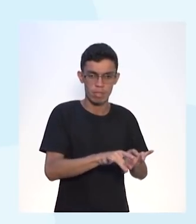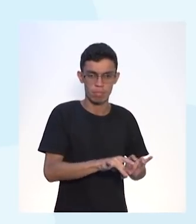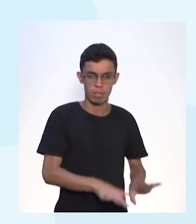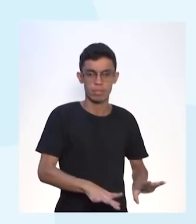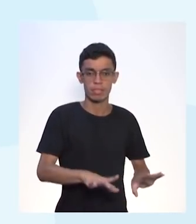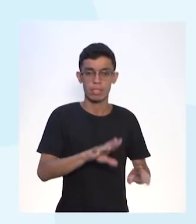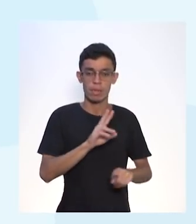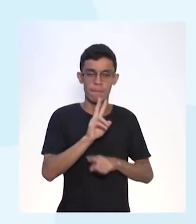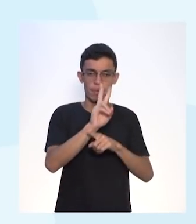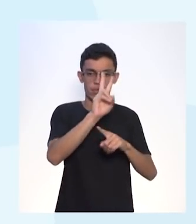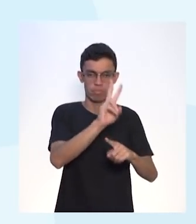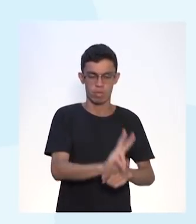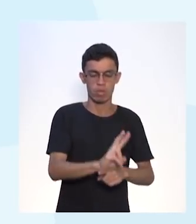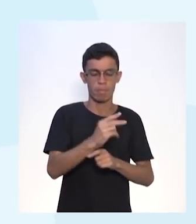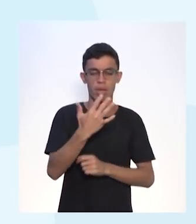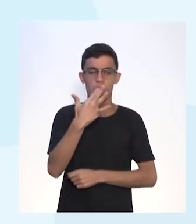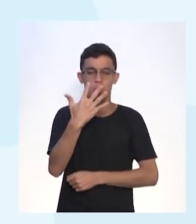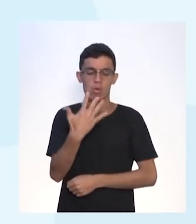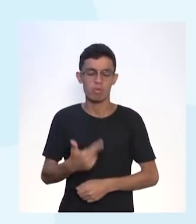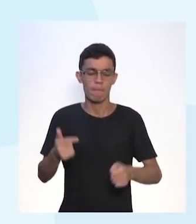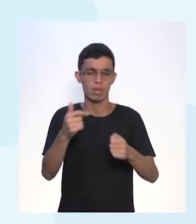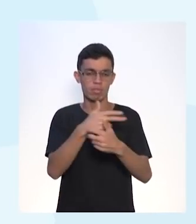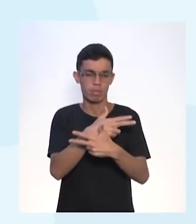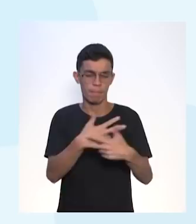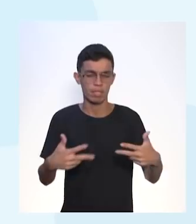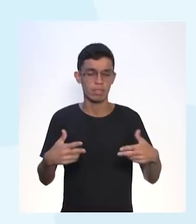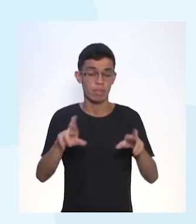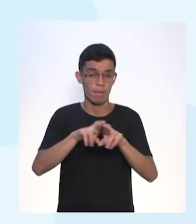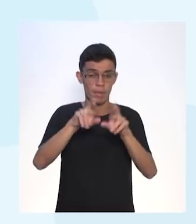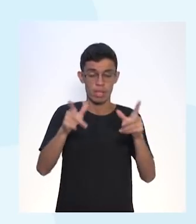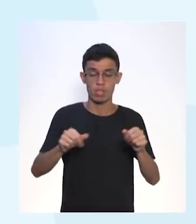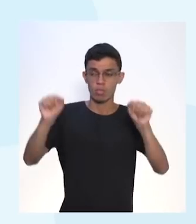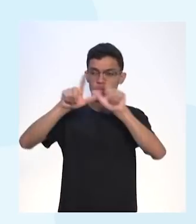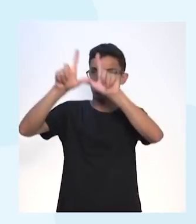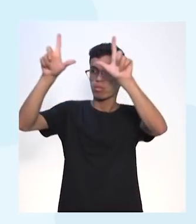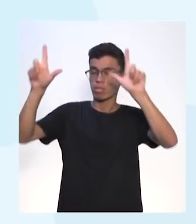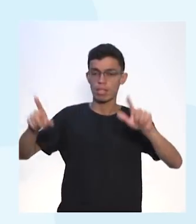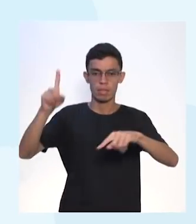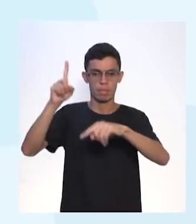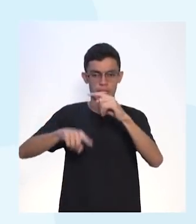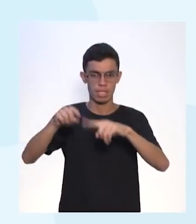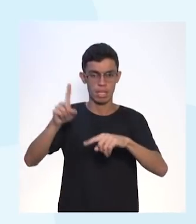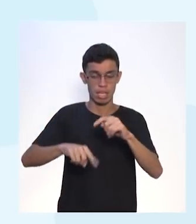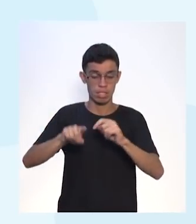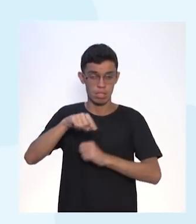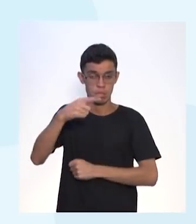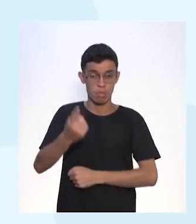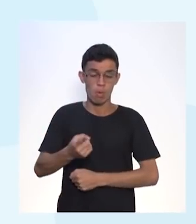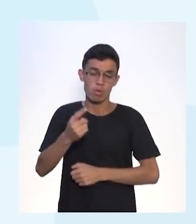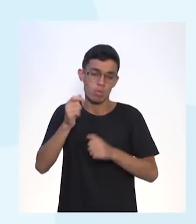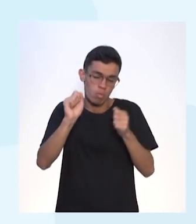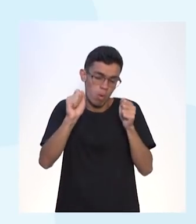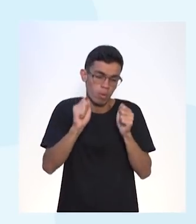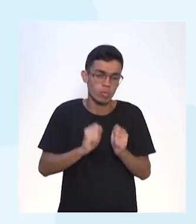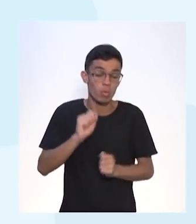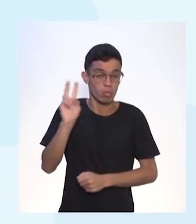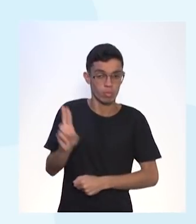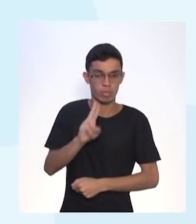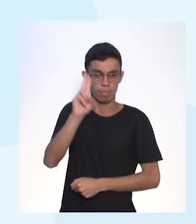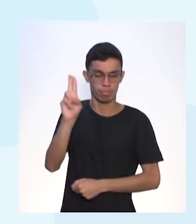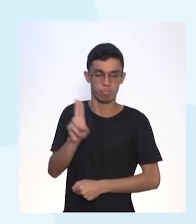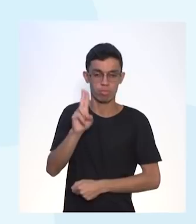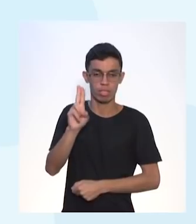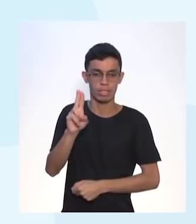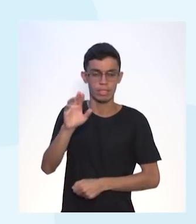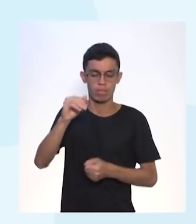aí dos materiais recicláveis, né? Todos os, como se fossem